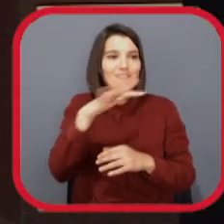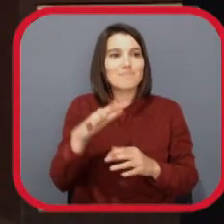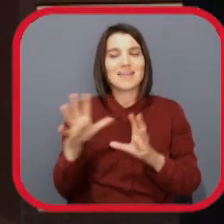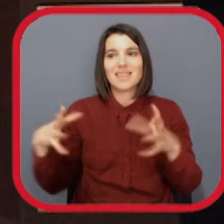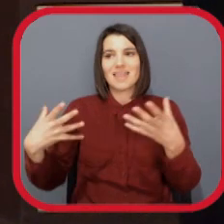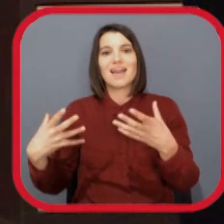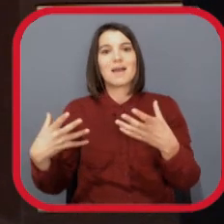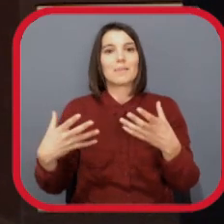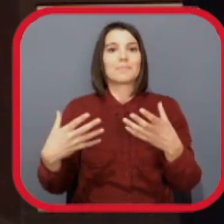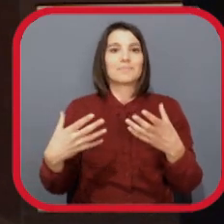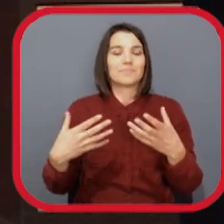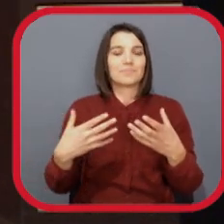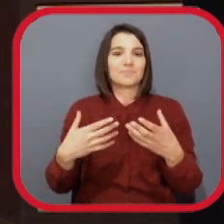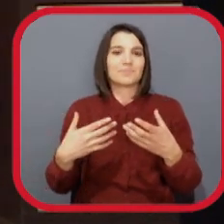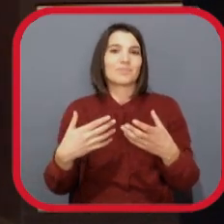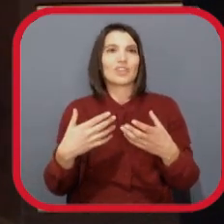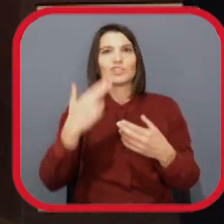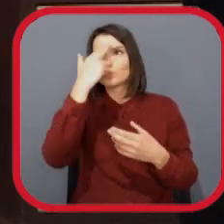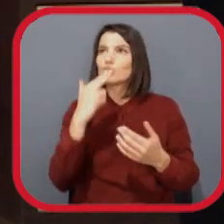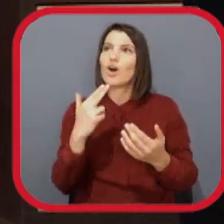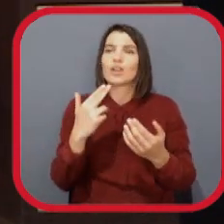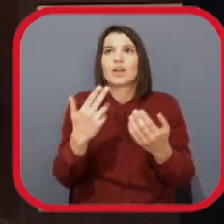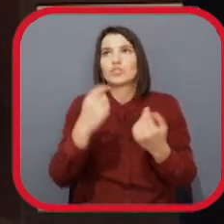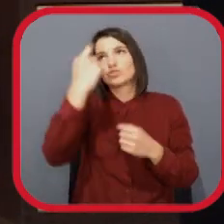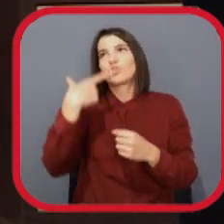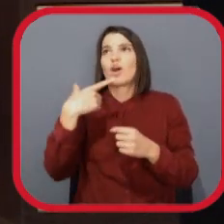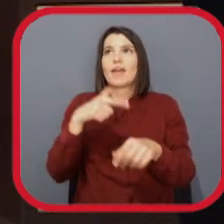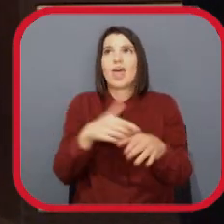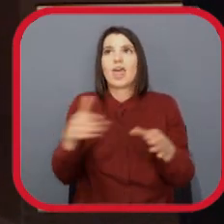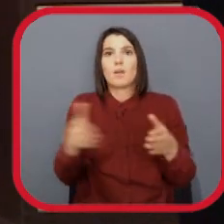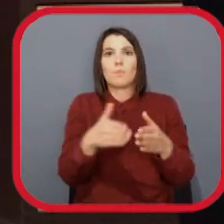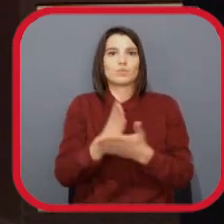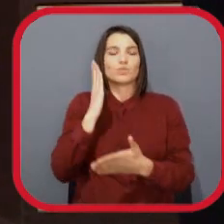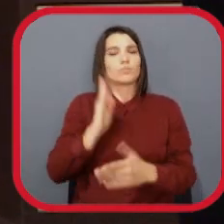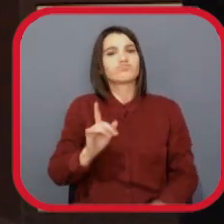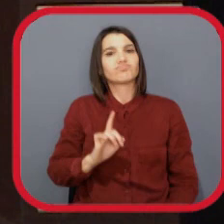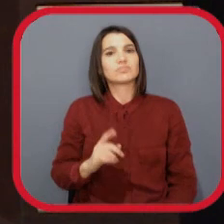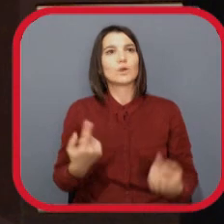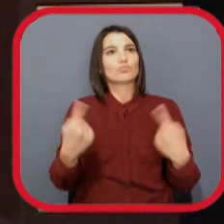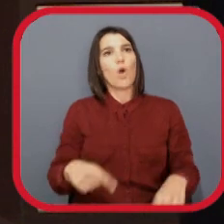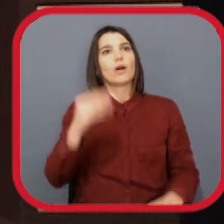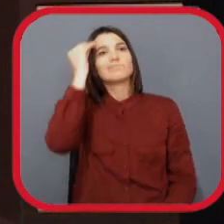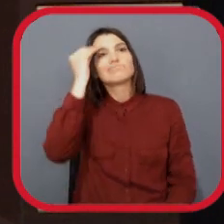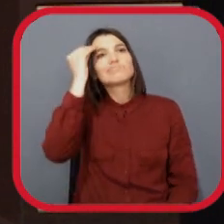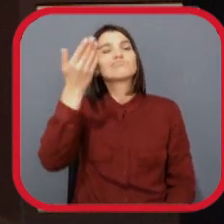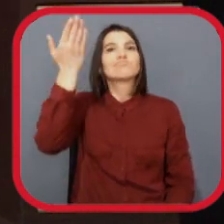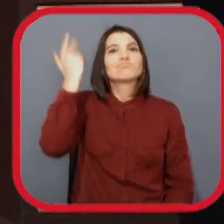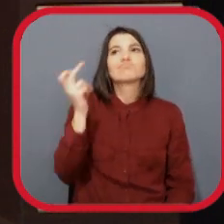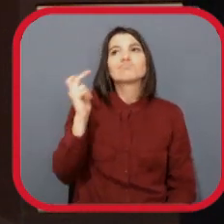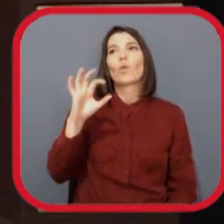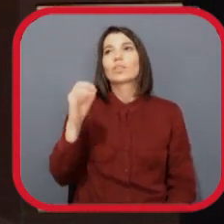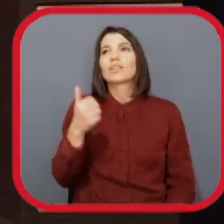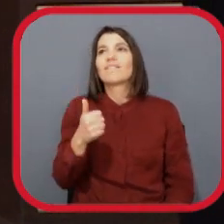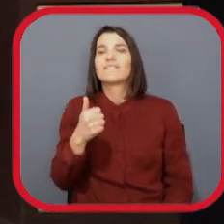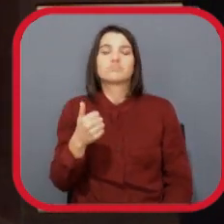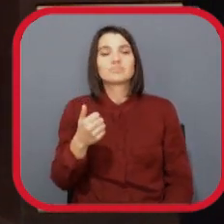e um quadro familiar. Mais, por exemplo, do que o lado histórico, ou que isto fosse um produto puramente de nostalgia,